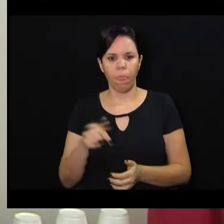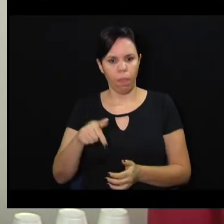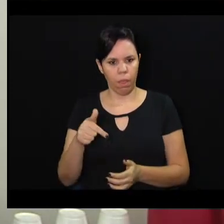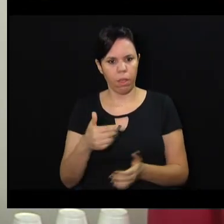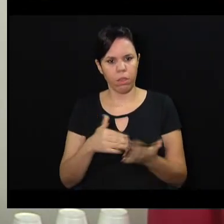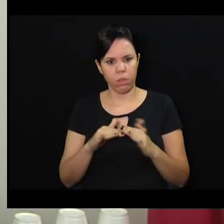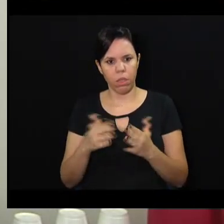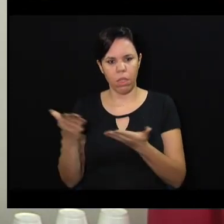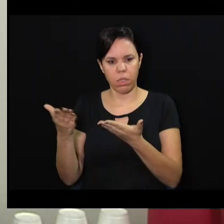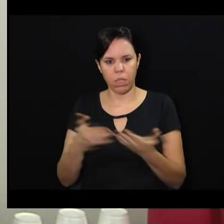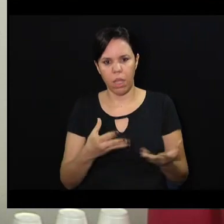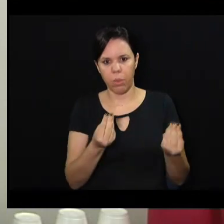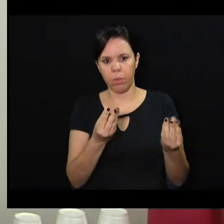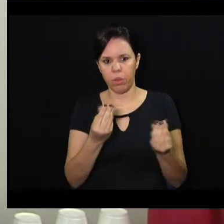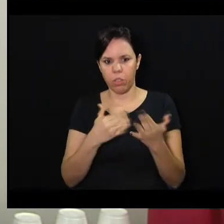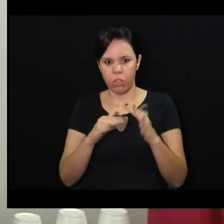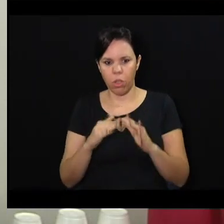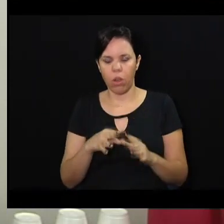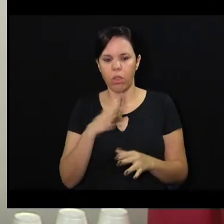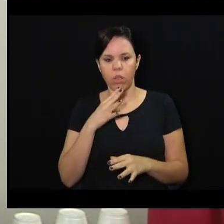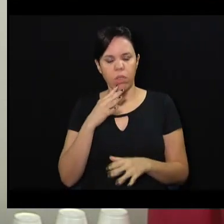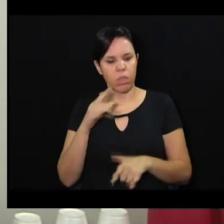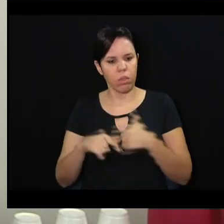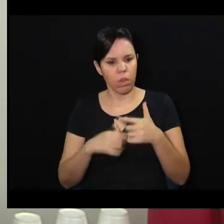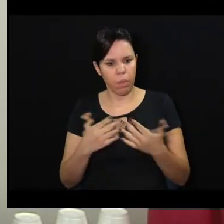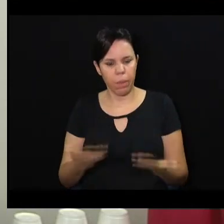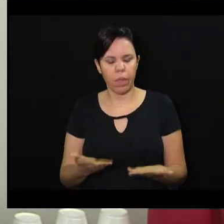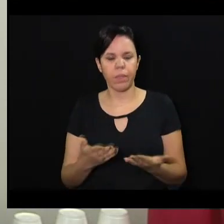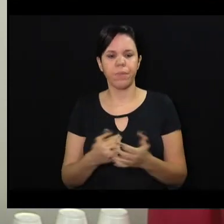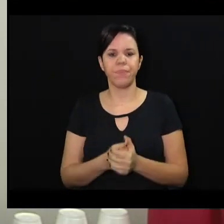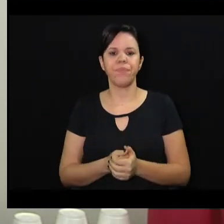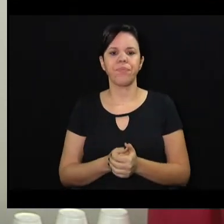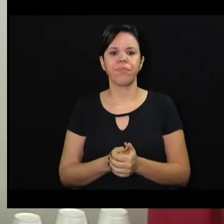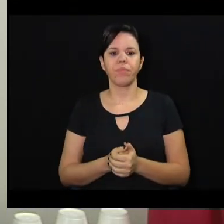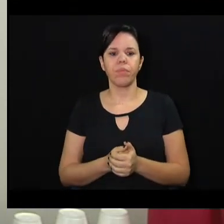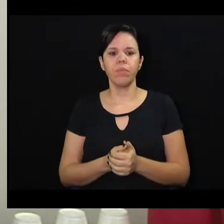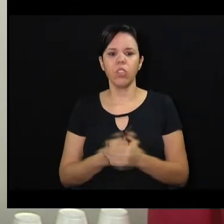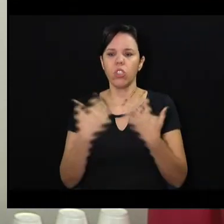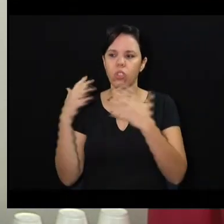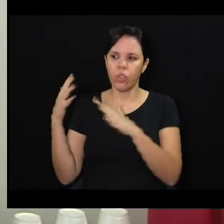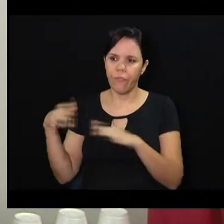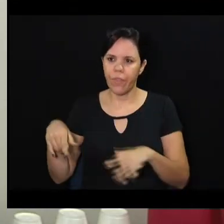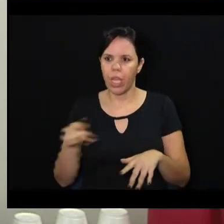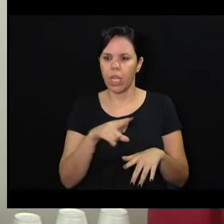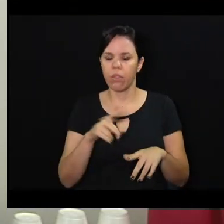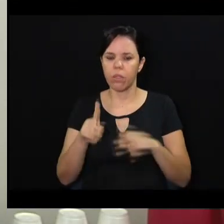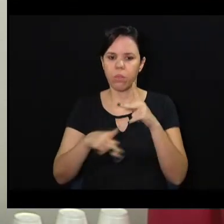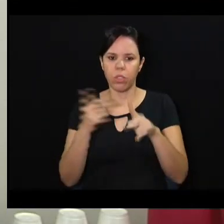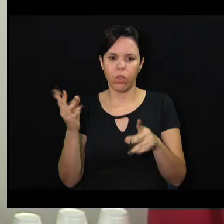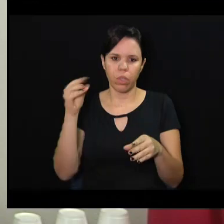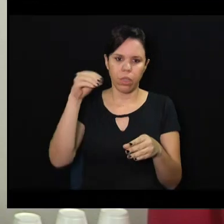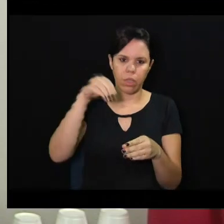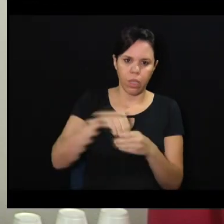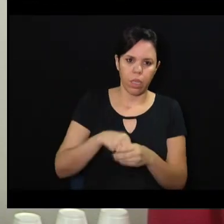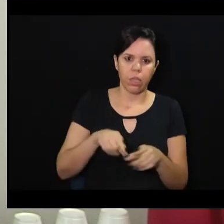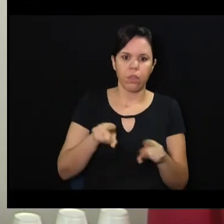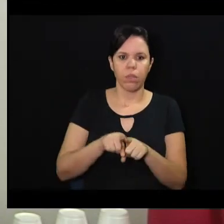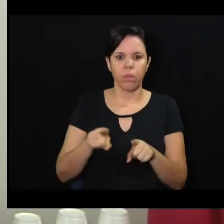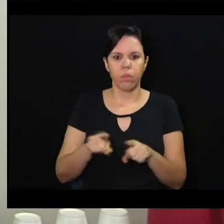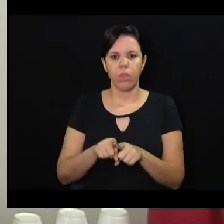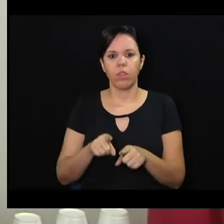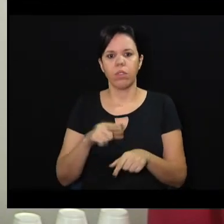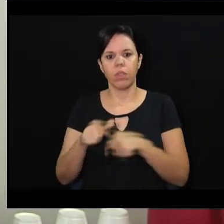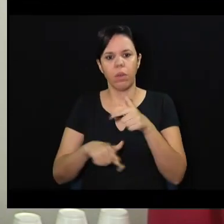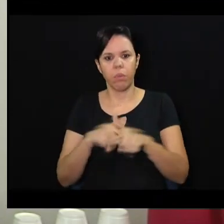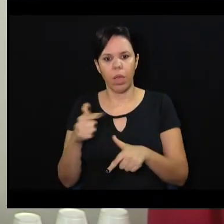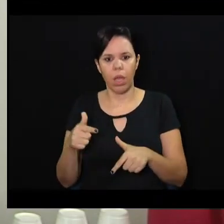muitas escolas da região para conhecer o trabalho, para conhecer as atividades voltadas ao público interno, conhecer as atividades voltadas